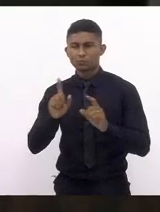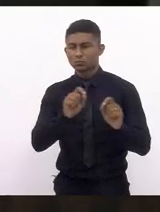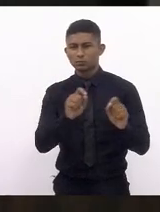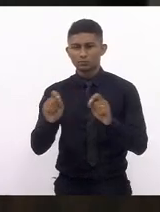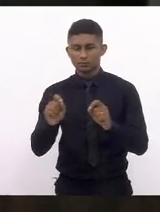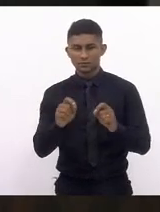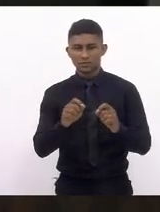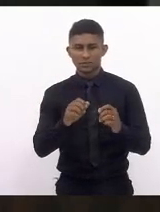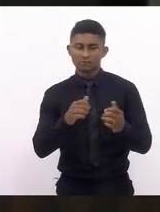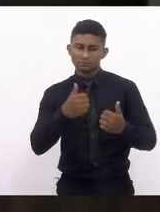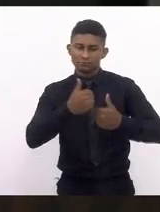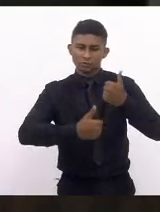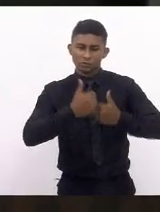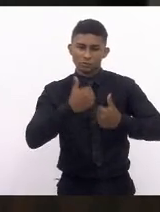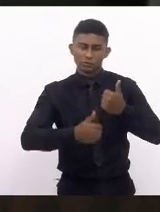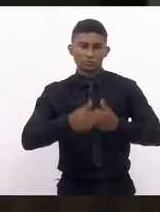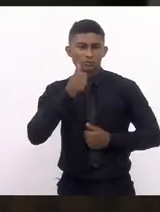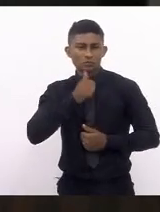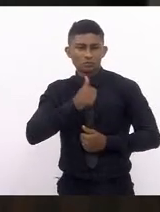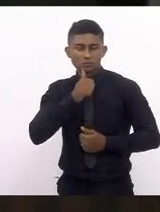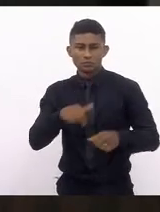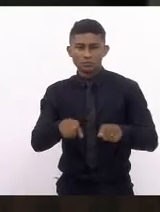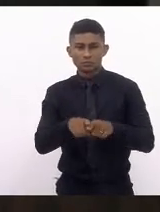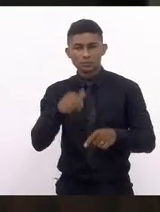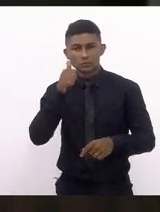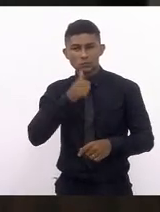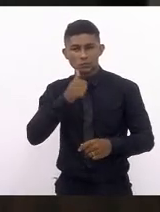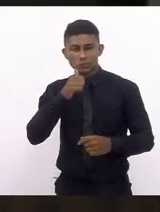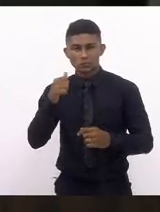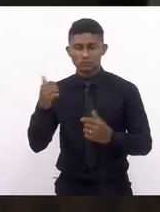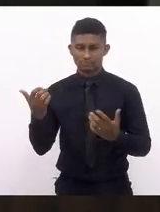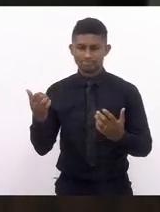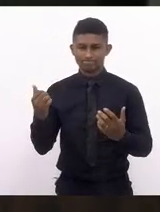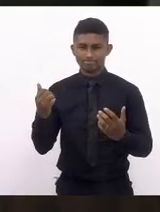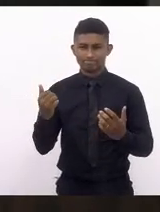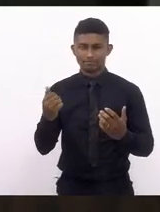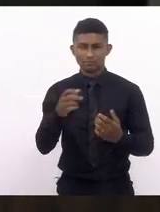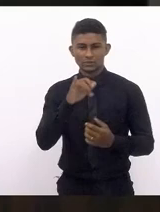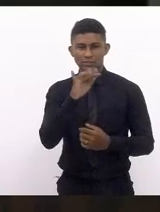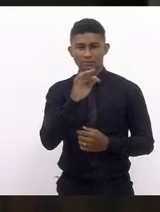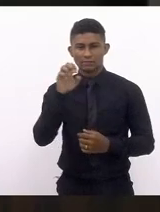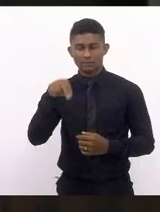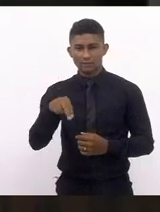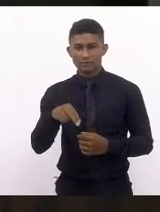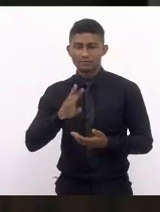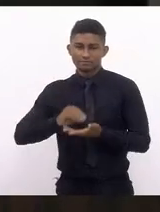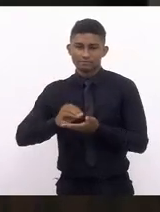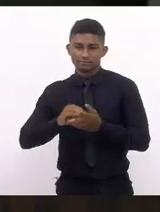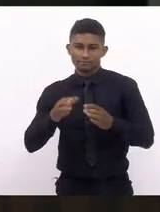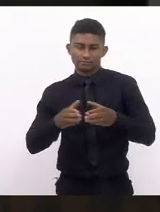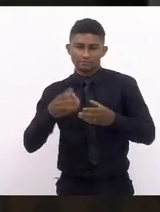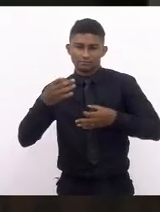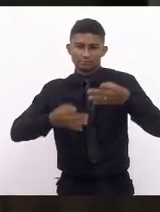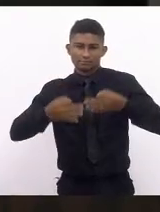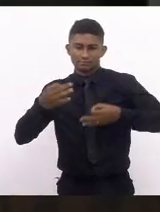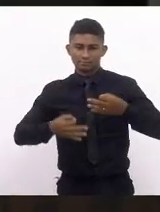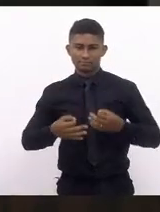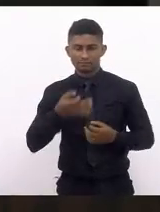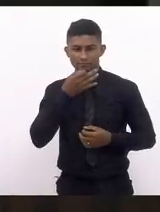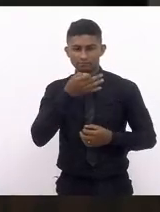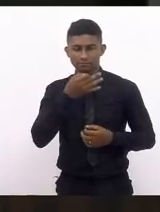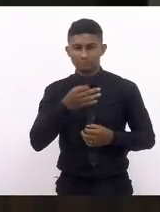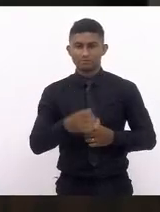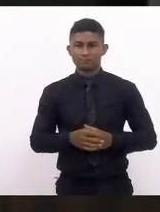futebol feminino e empoderamento da mulher e vem perdendo pareceres das comissões comissão justiça e de normas